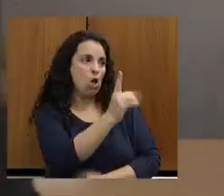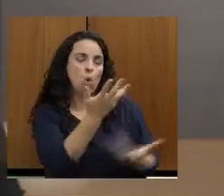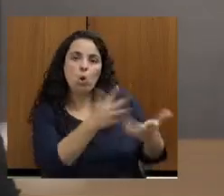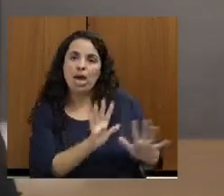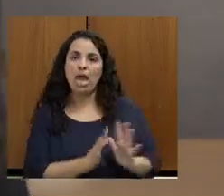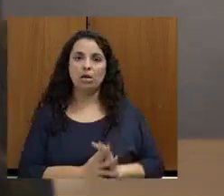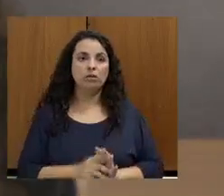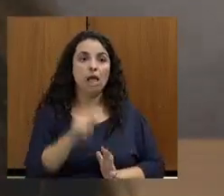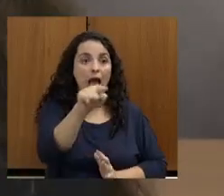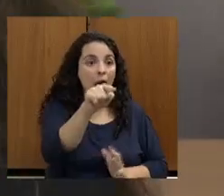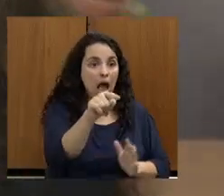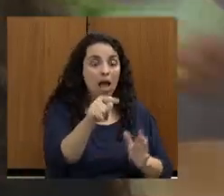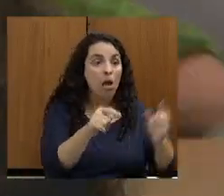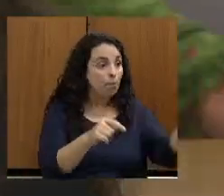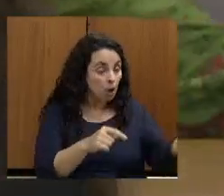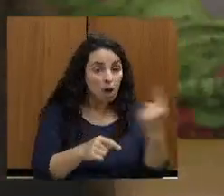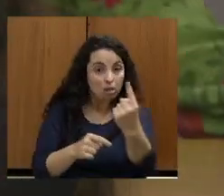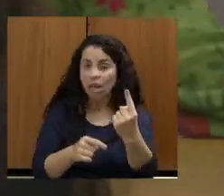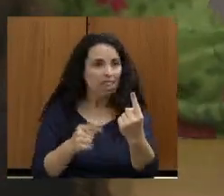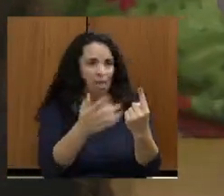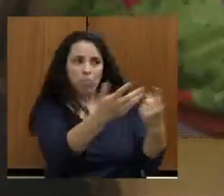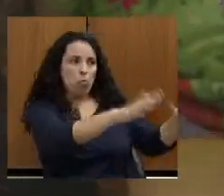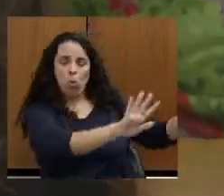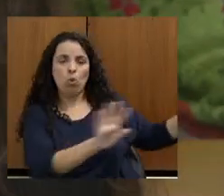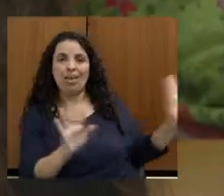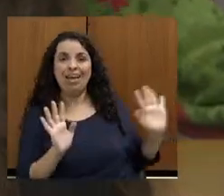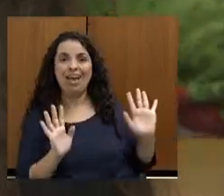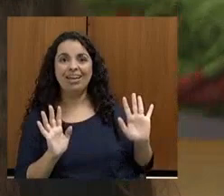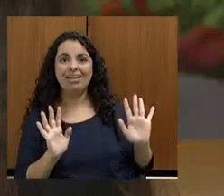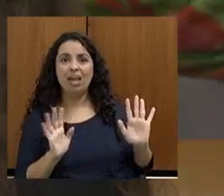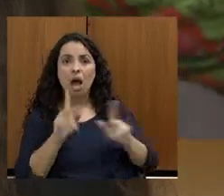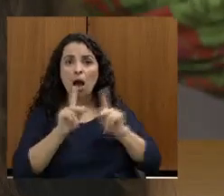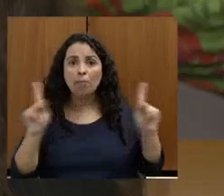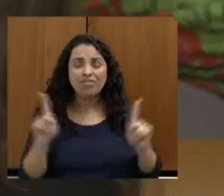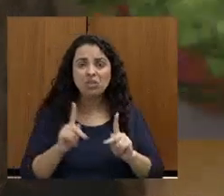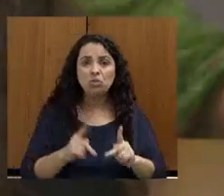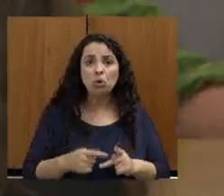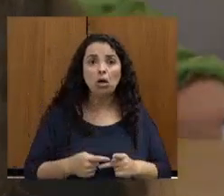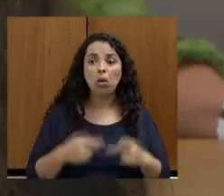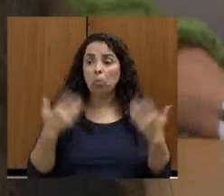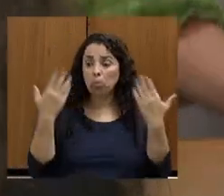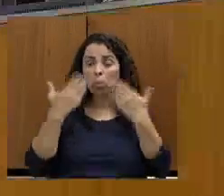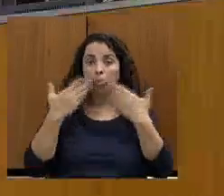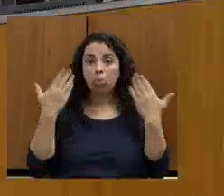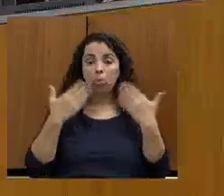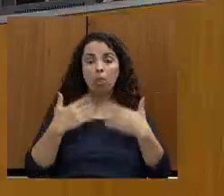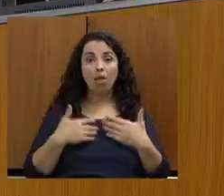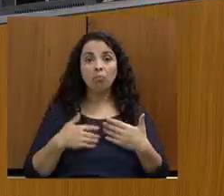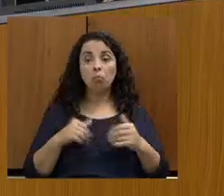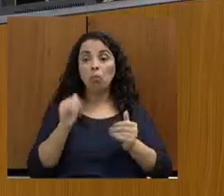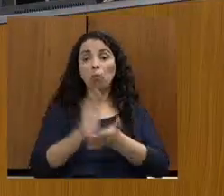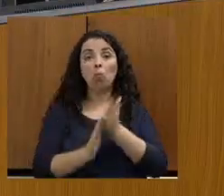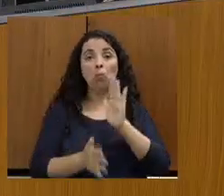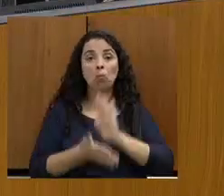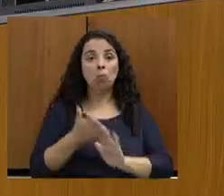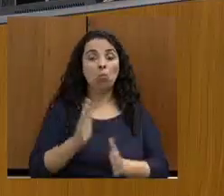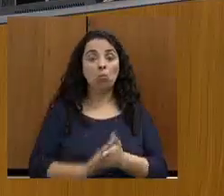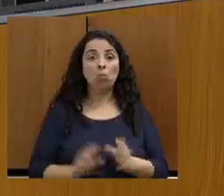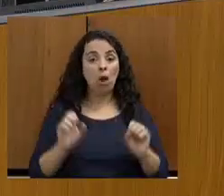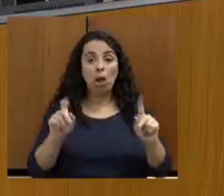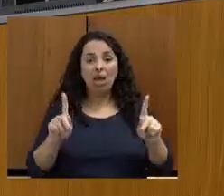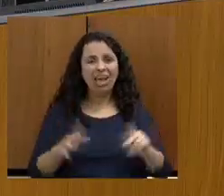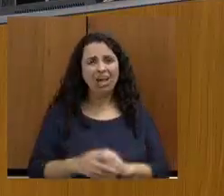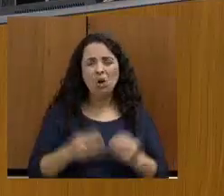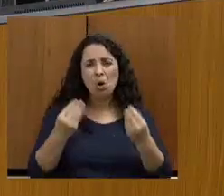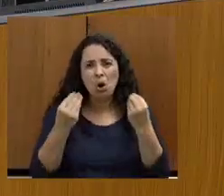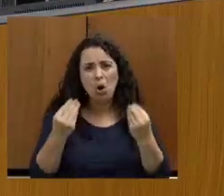menino que é teia, não vê, não insere ele em um grupo? Pois é, não aceito. Como é que um professor vê isso? Como é